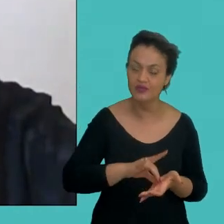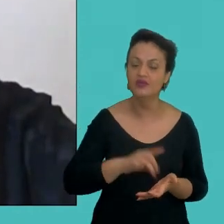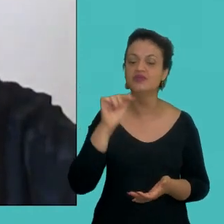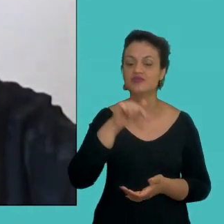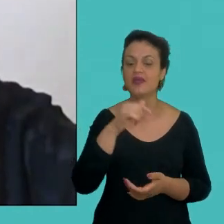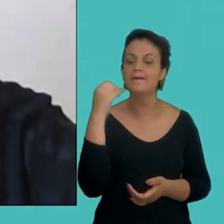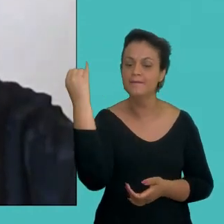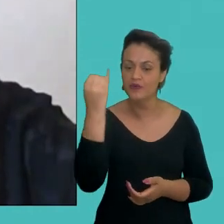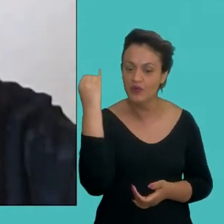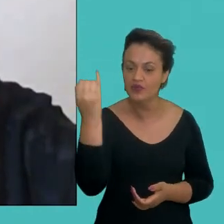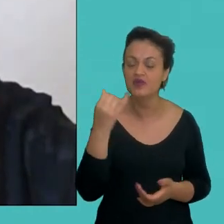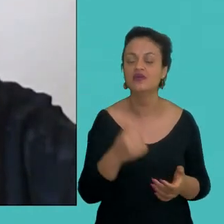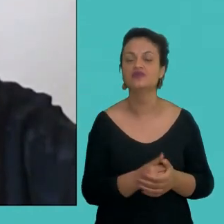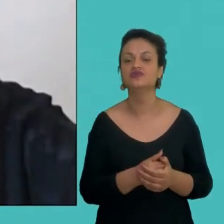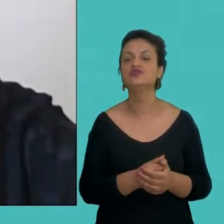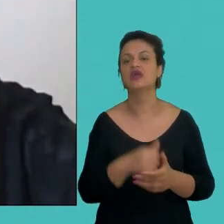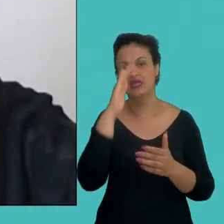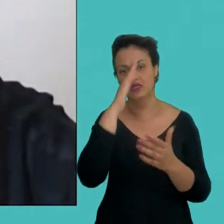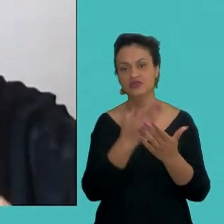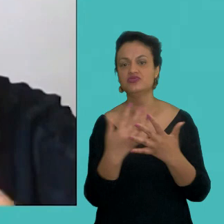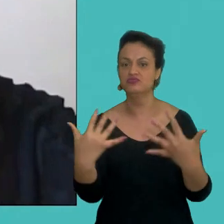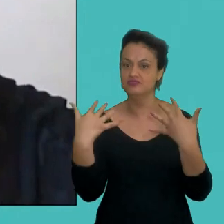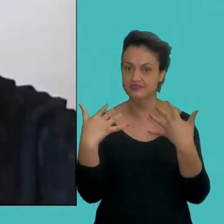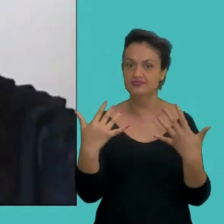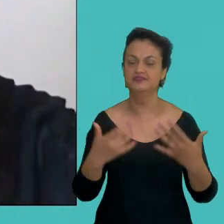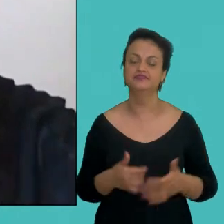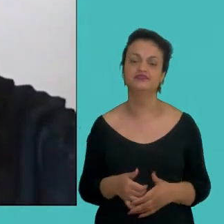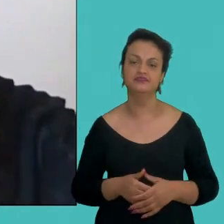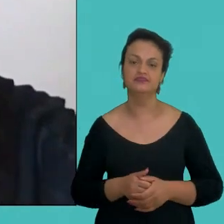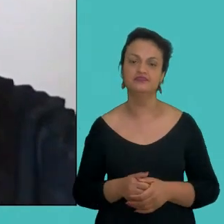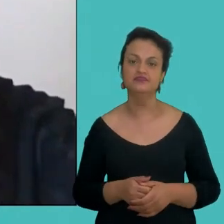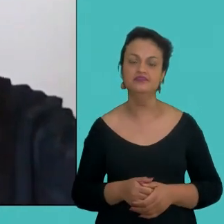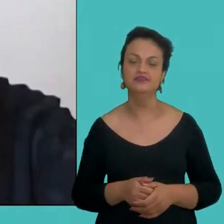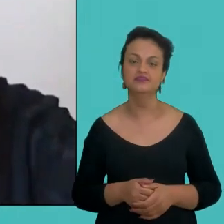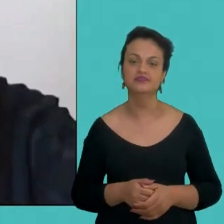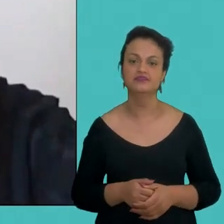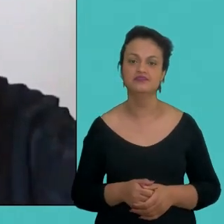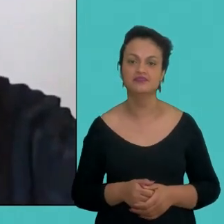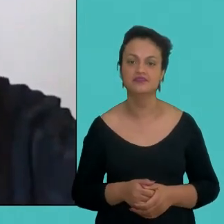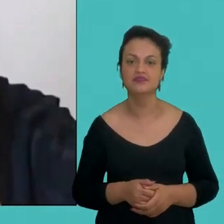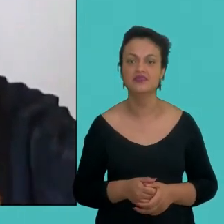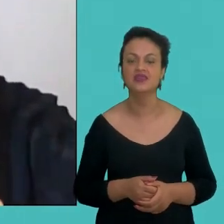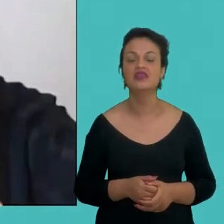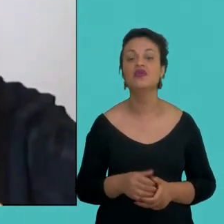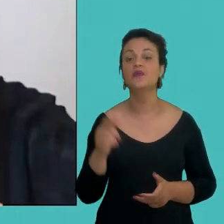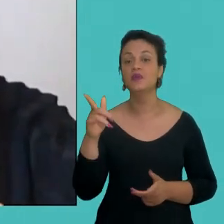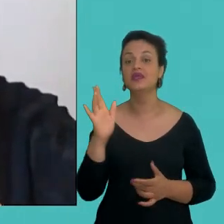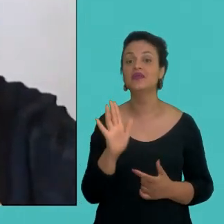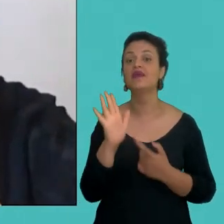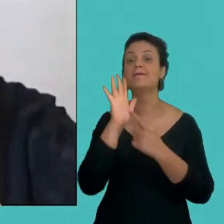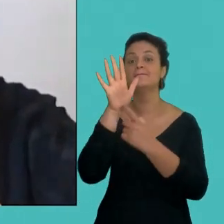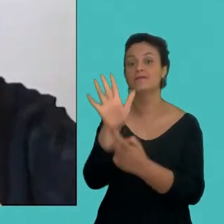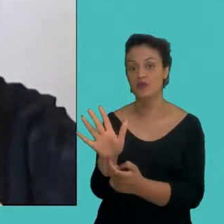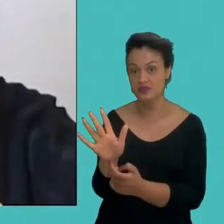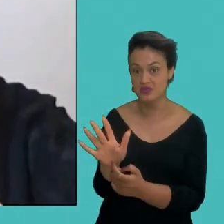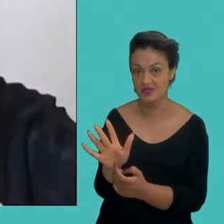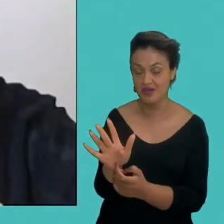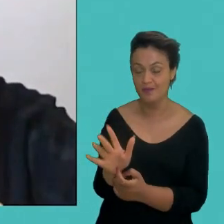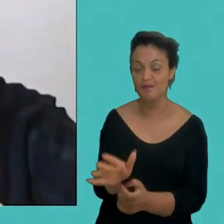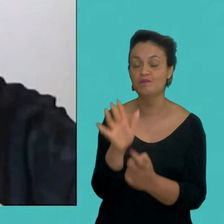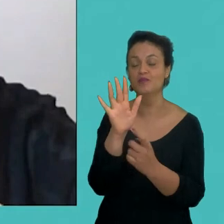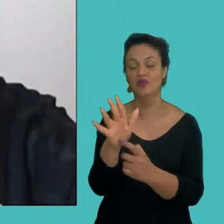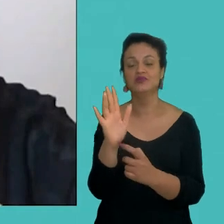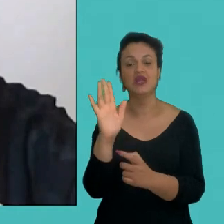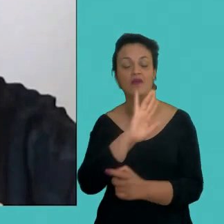um dado da realidade, isto aqui é importante para você, olhe para mim. Quando aquilo que é apresentado